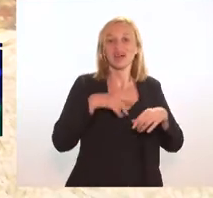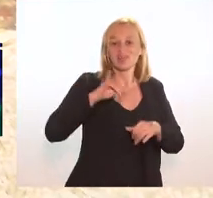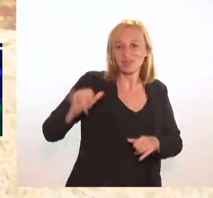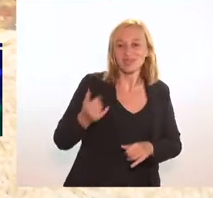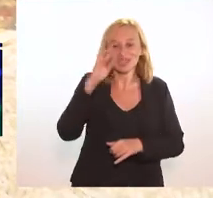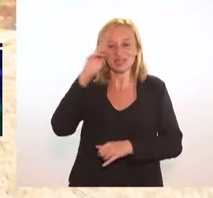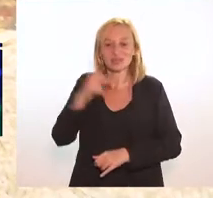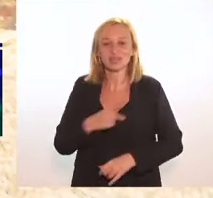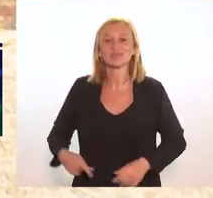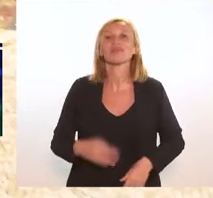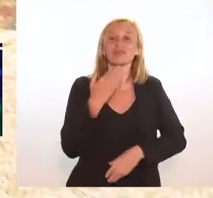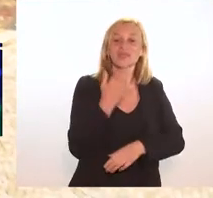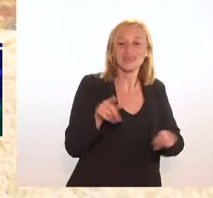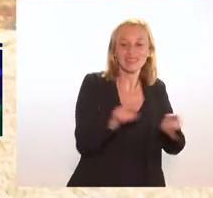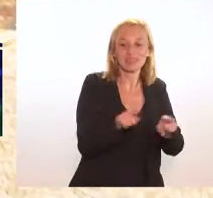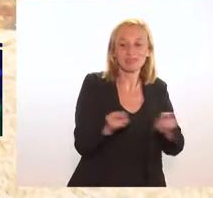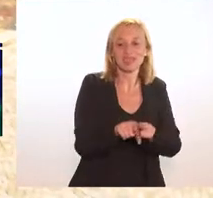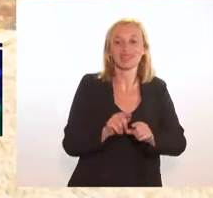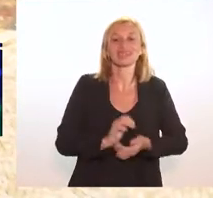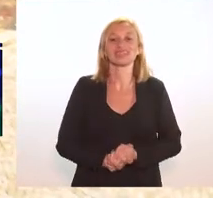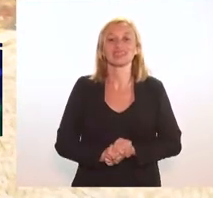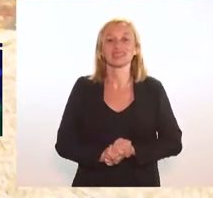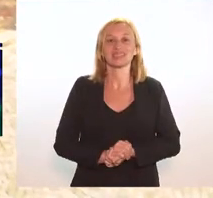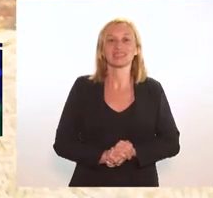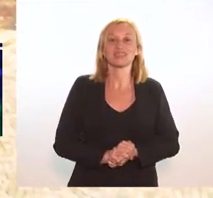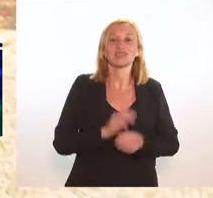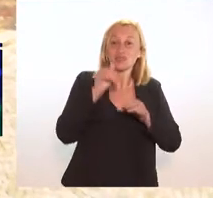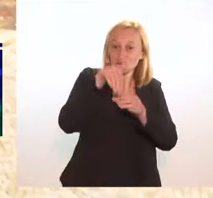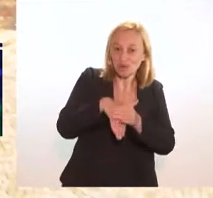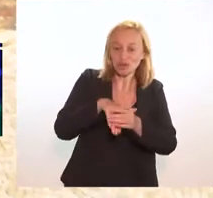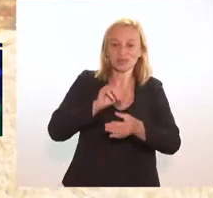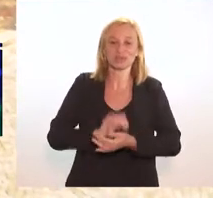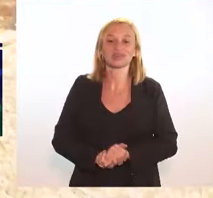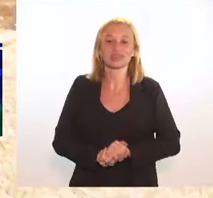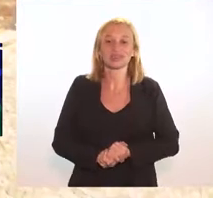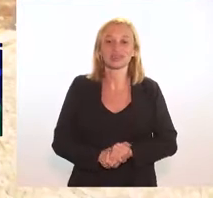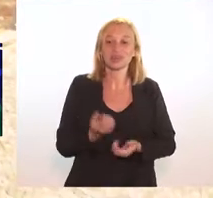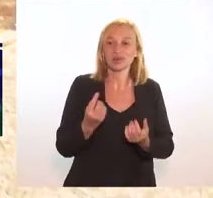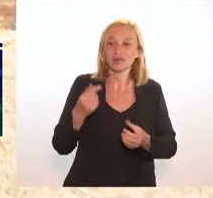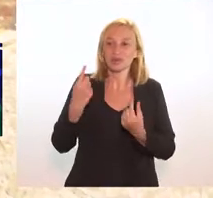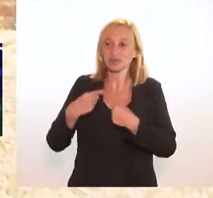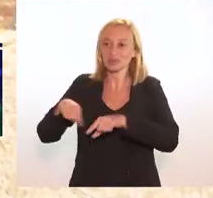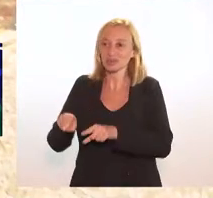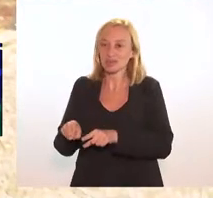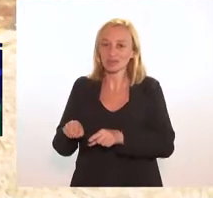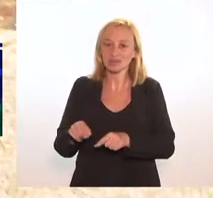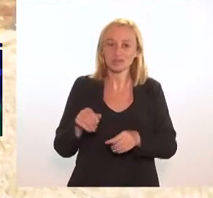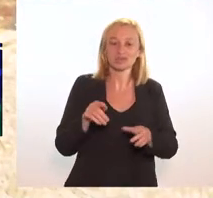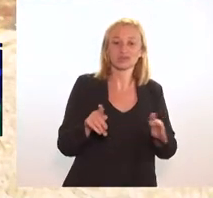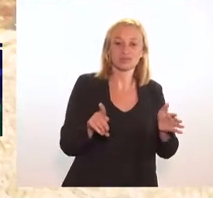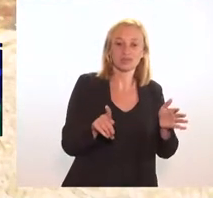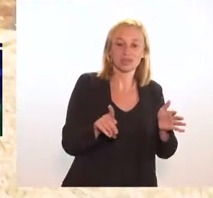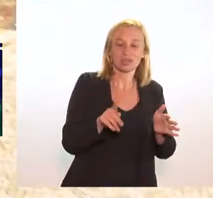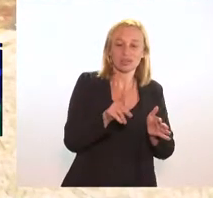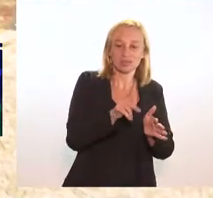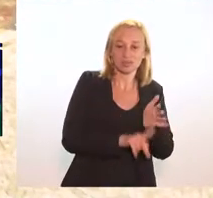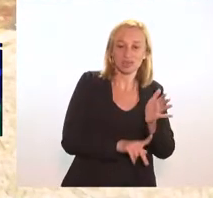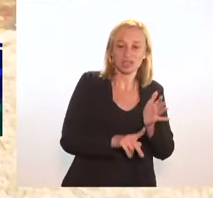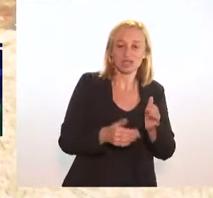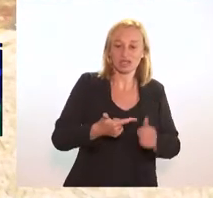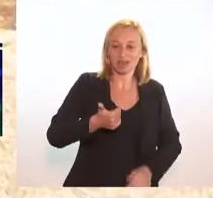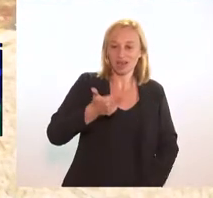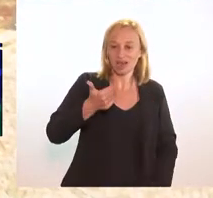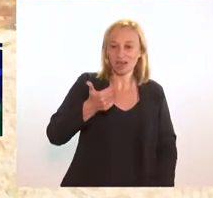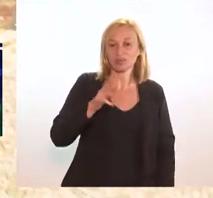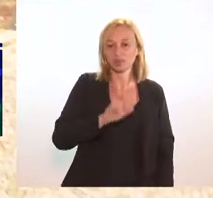presidente, para pedir também que o meu voto contrário ao projeto do deputado Valdec das Armas,